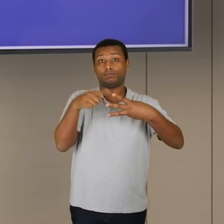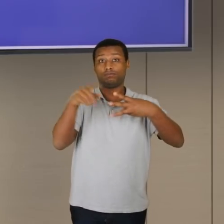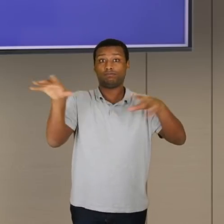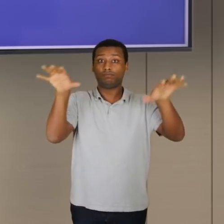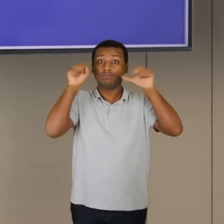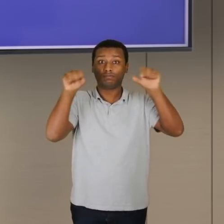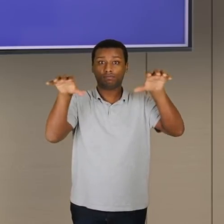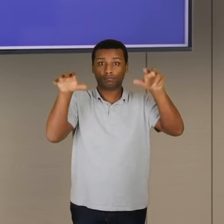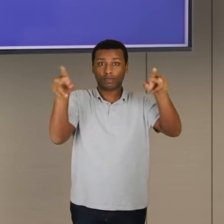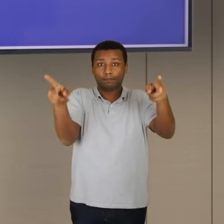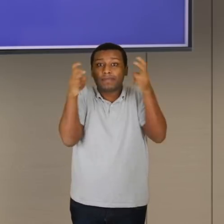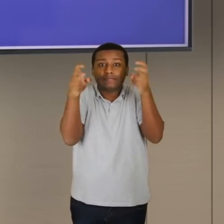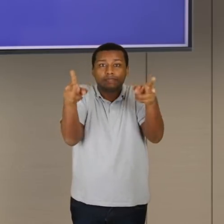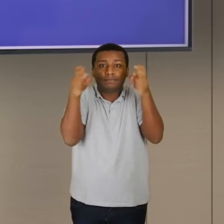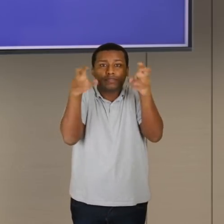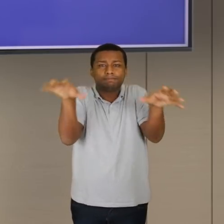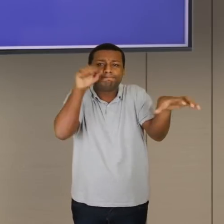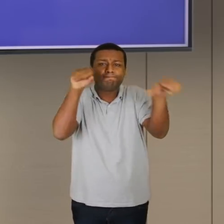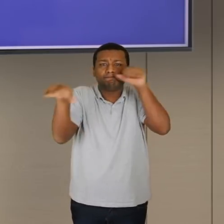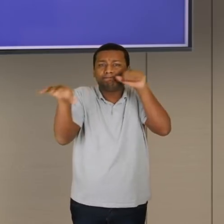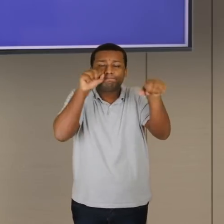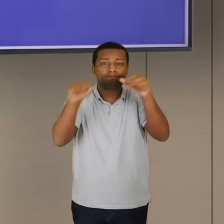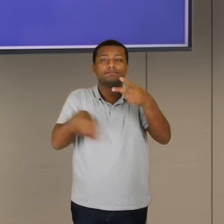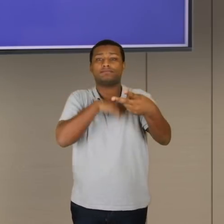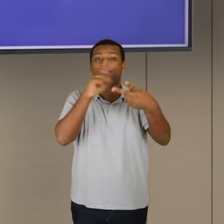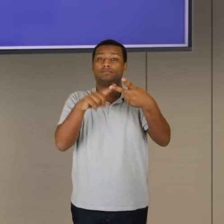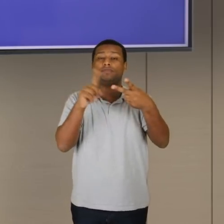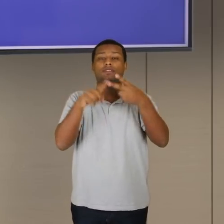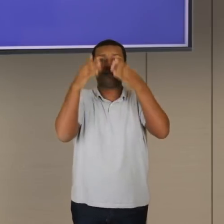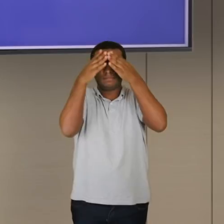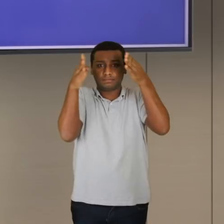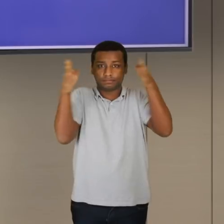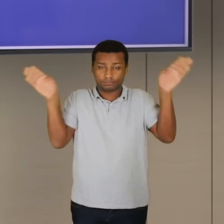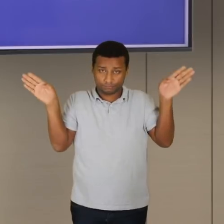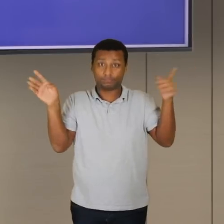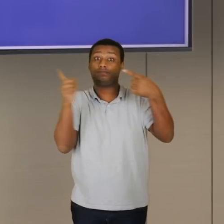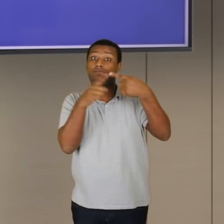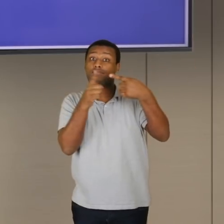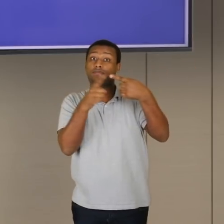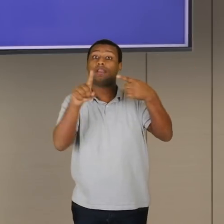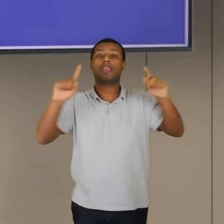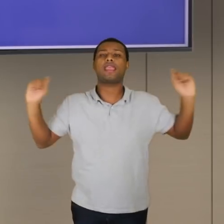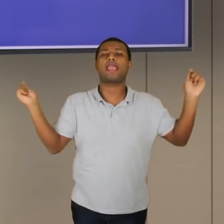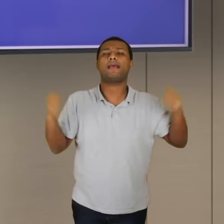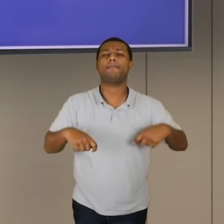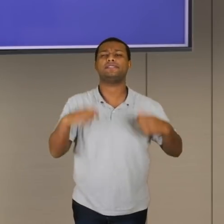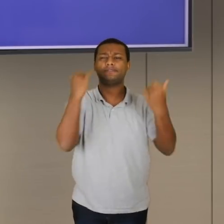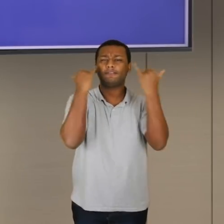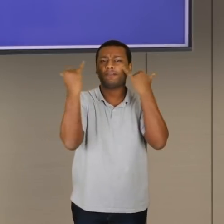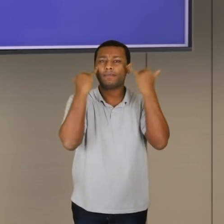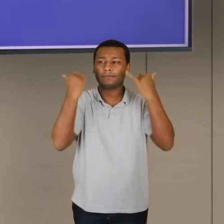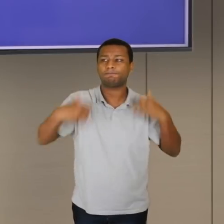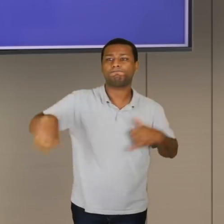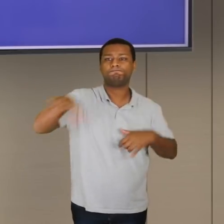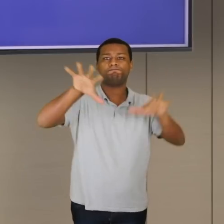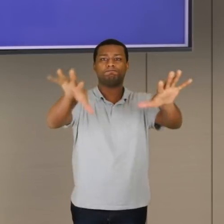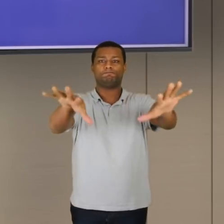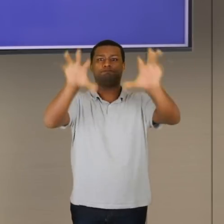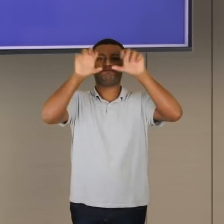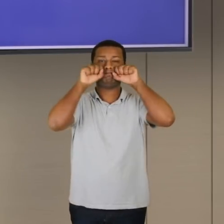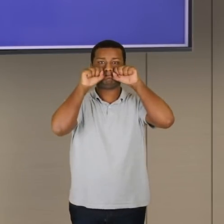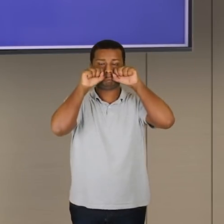mais restrito, essa criança consegue andar, se movimentar sem dificuldade. Ela vai ter